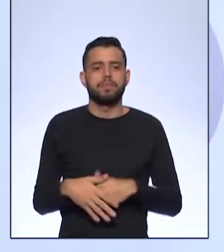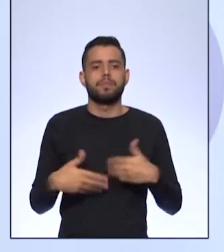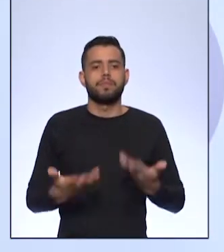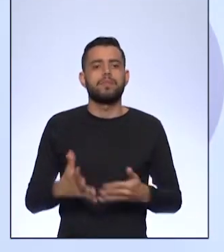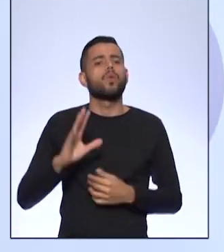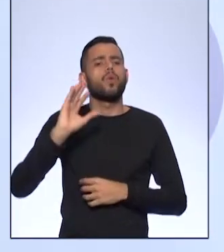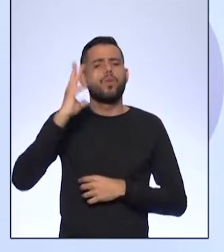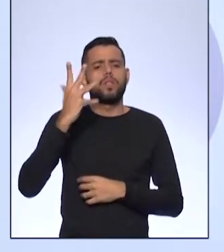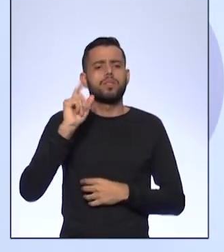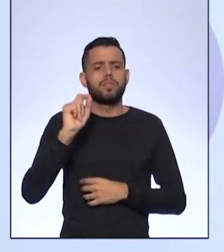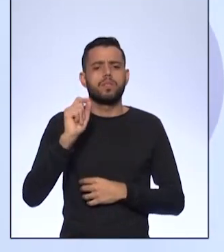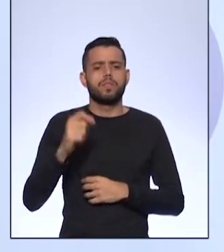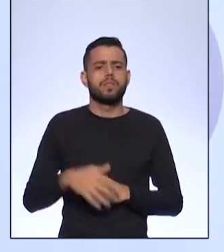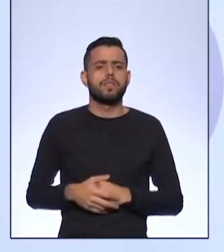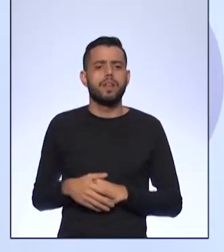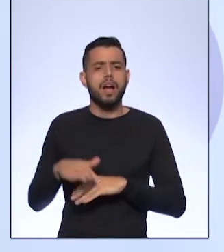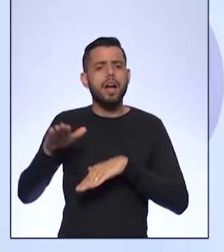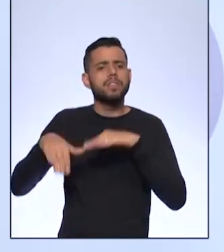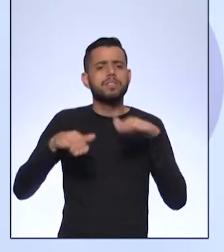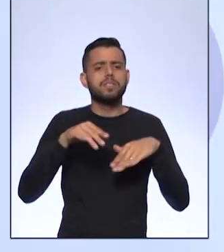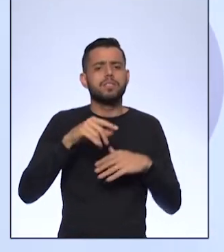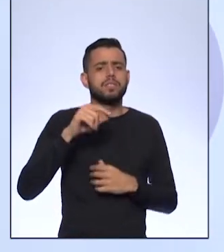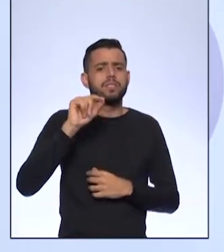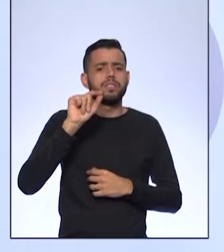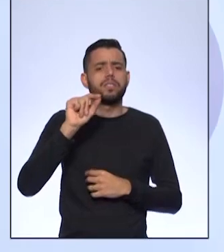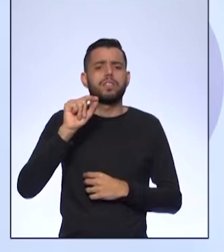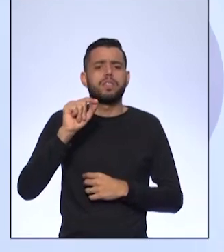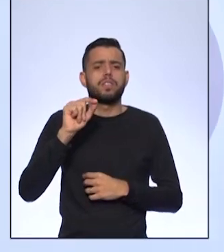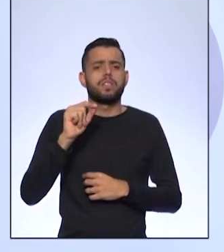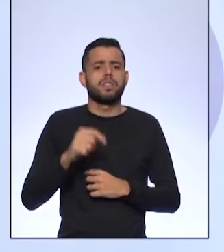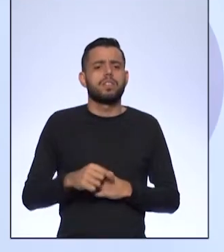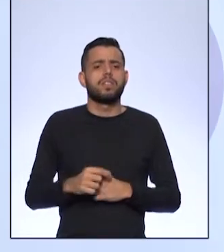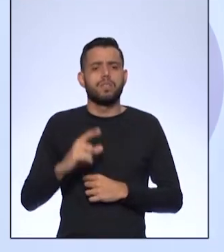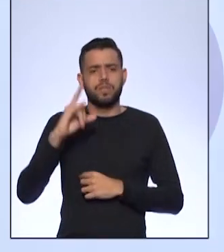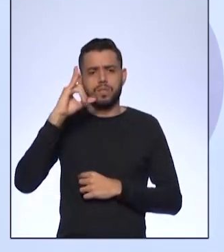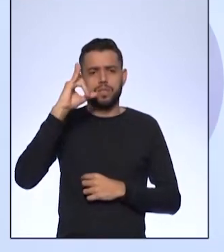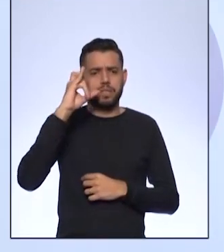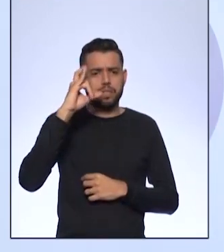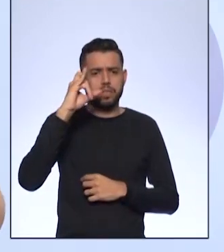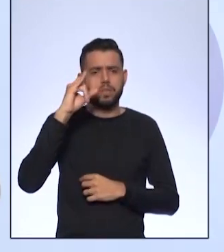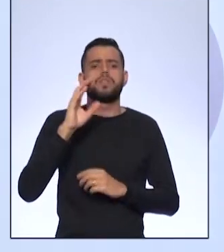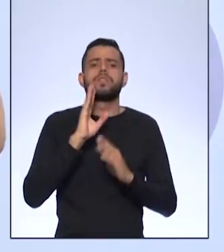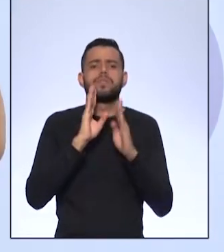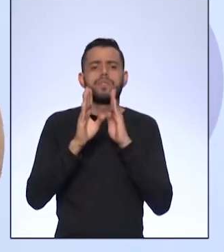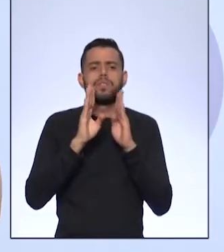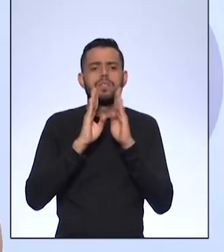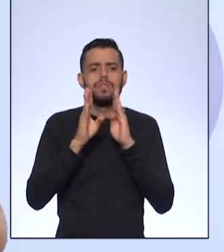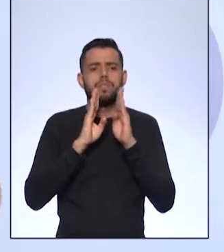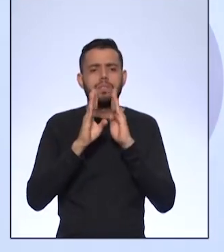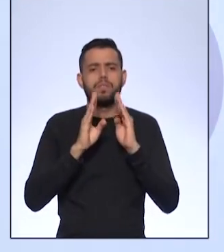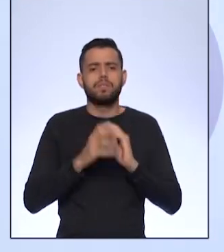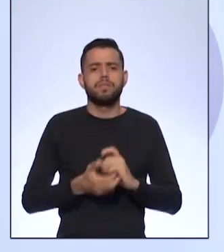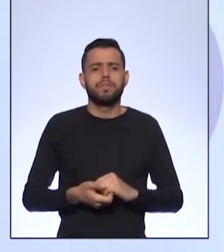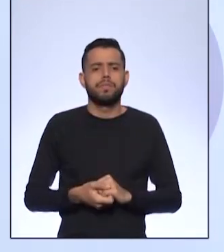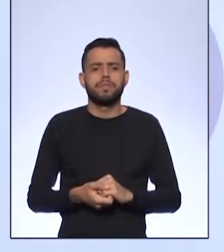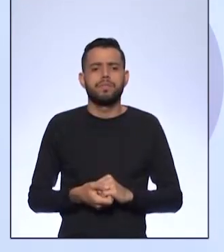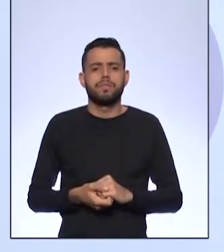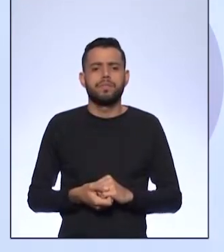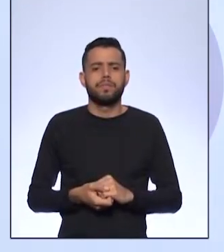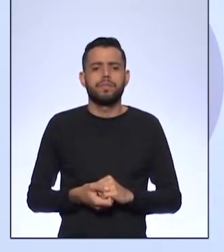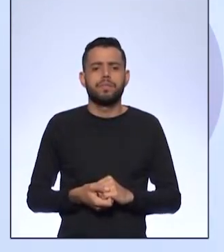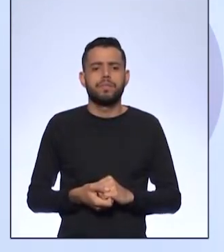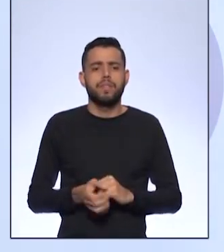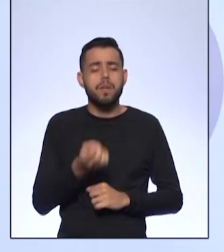acontece? Às vezes é até útil o WhatsApp, o Instagram e o Facebook, que agora travou, eles servem como